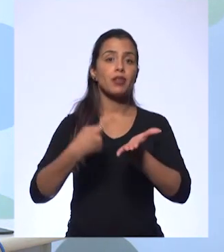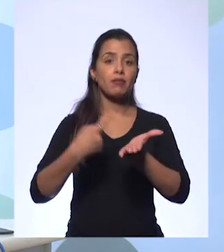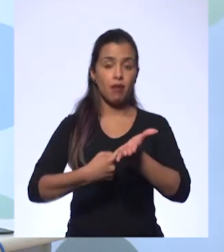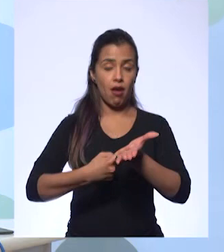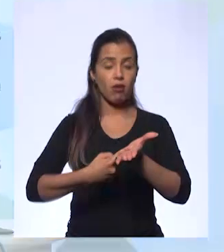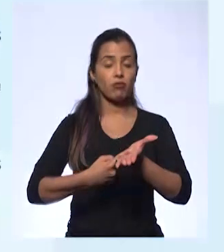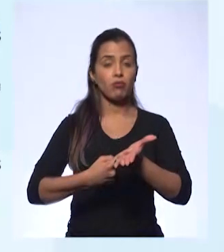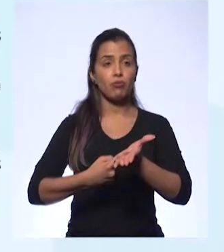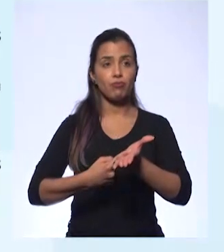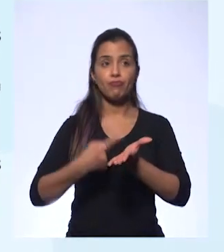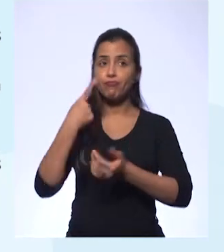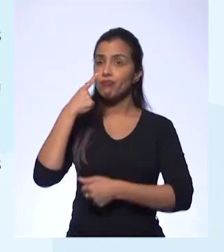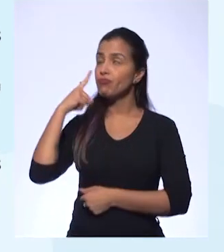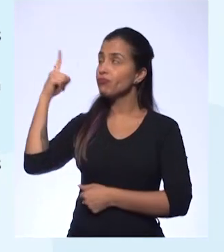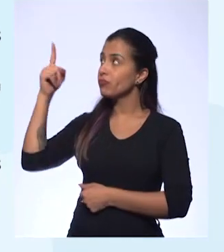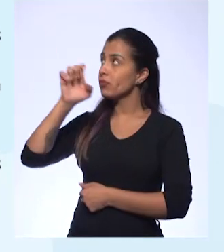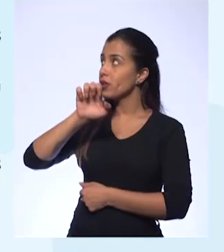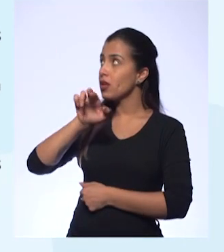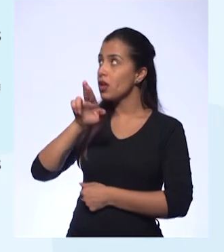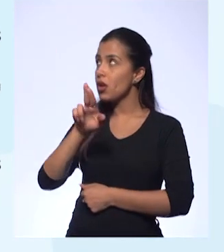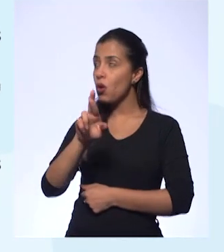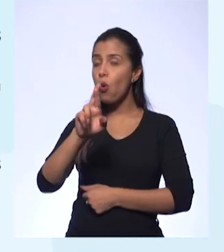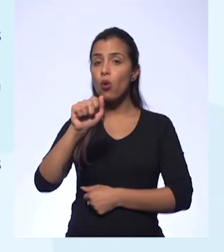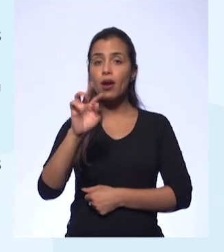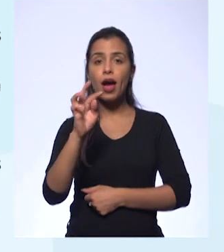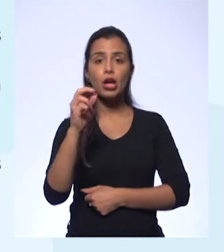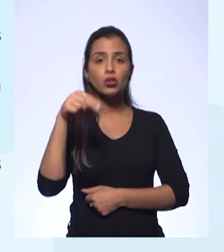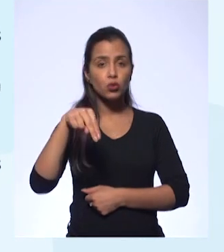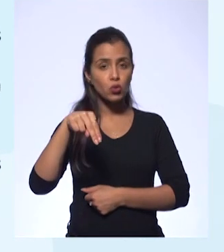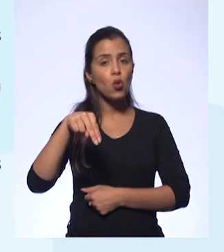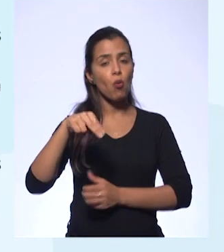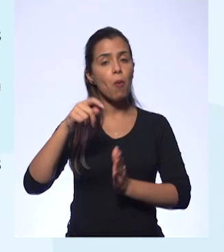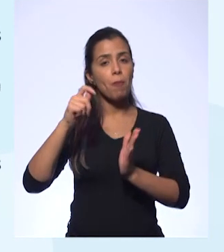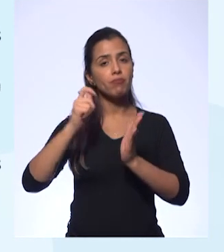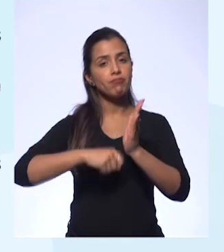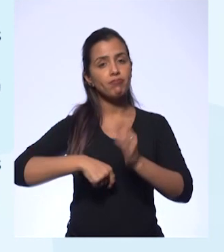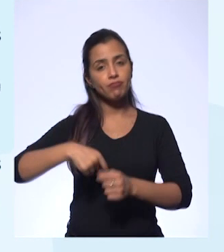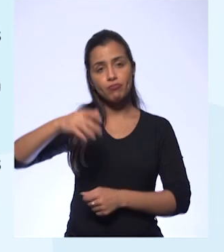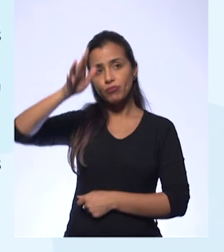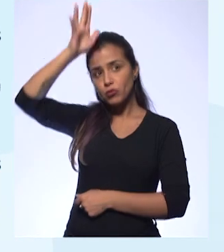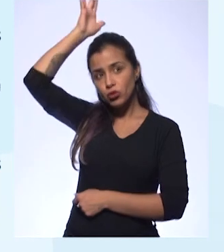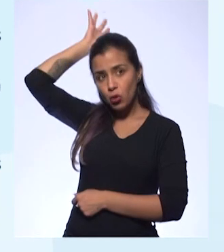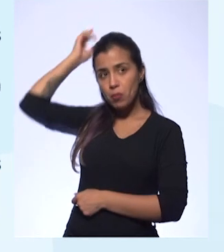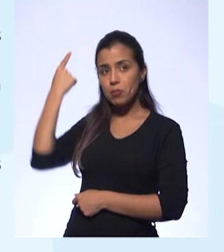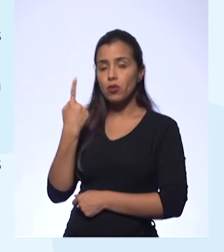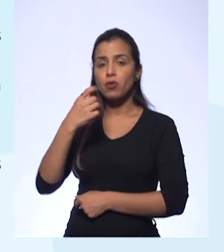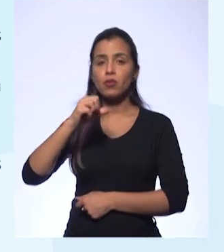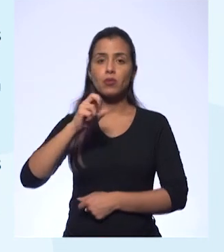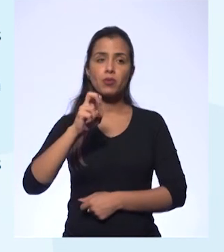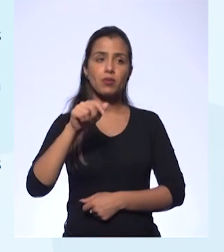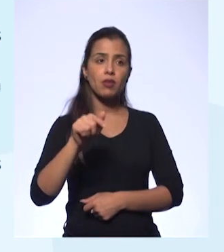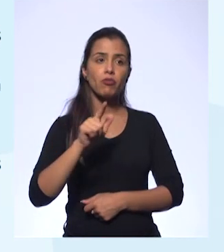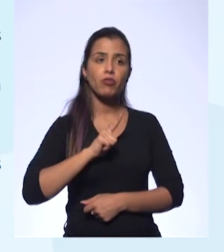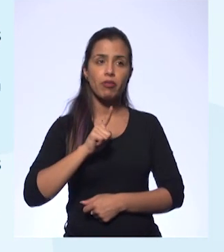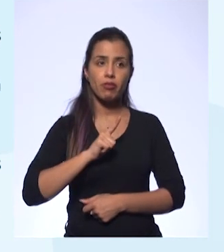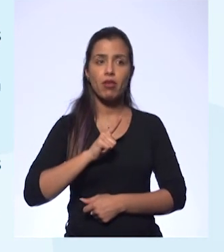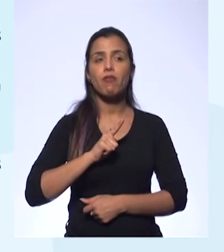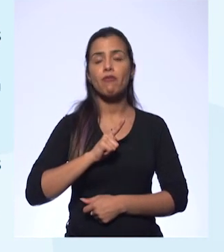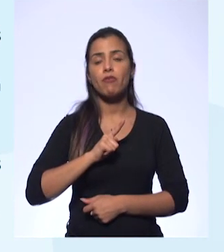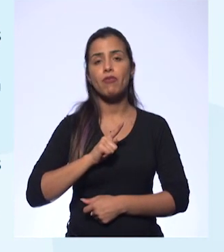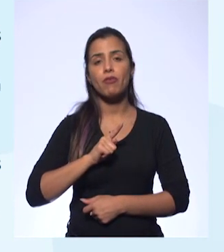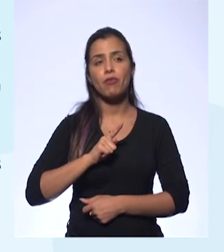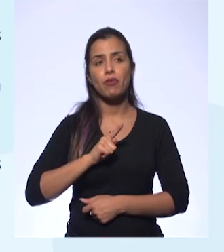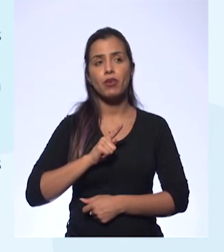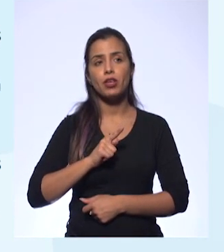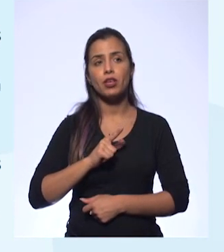no Tratado de Roma. Ele é um tratado que institui a Comunidade Europeia da Energia Atômica, assinado em Roma, na Itália, em